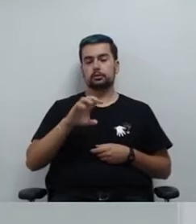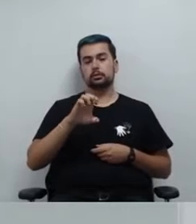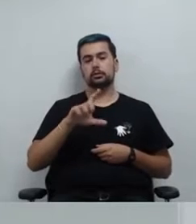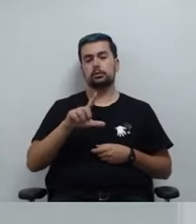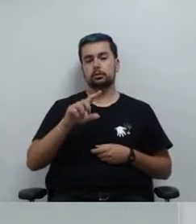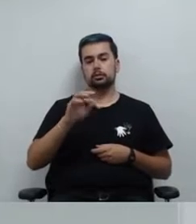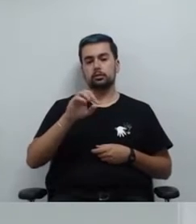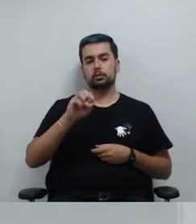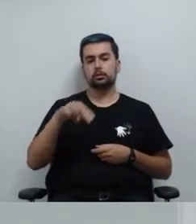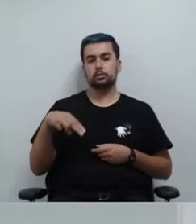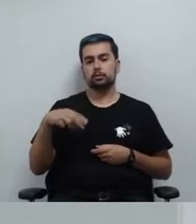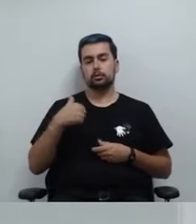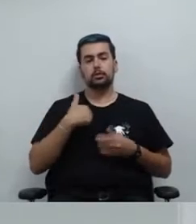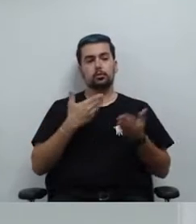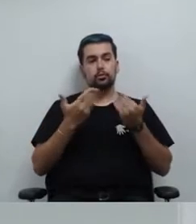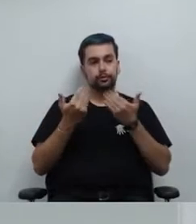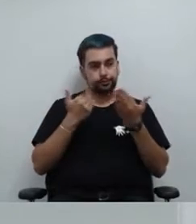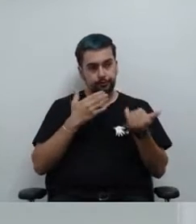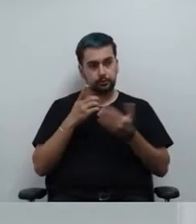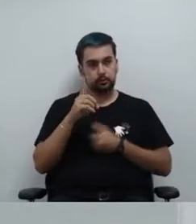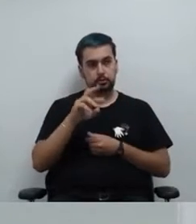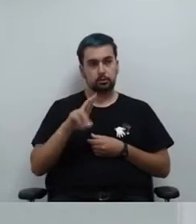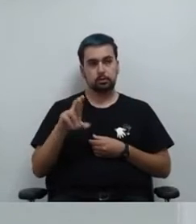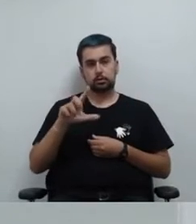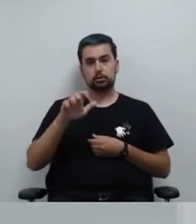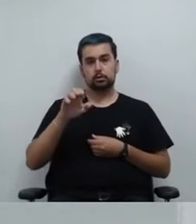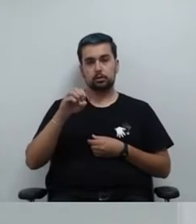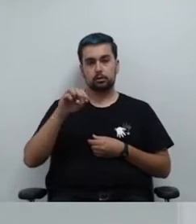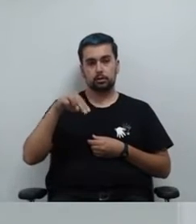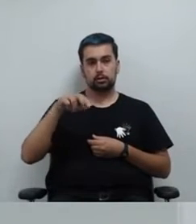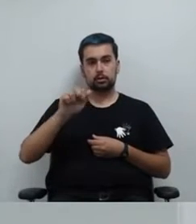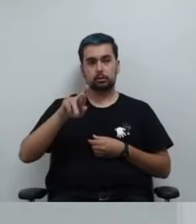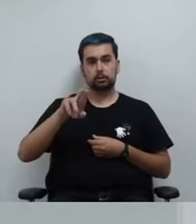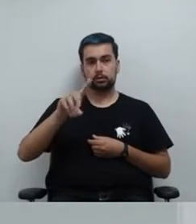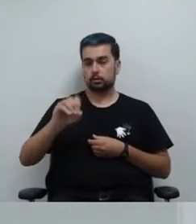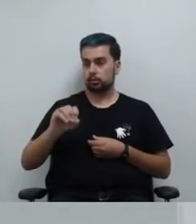gostaria de dialogar aqui com o Dr. Leonardo Camarão,